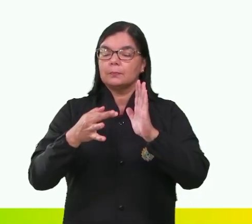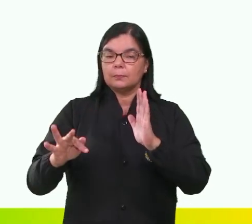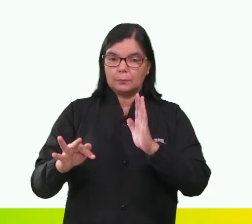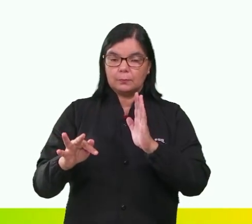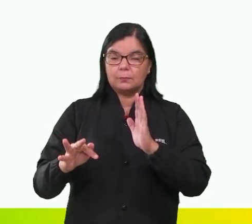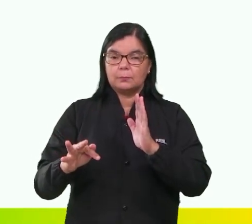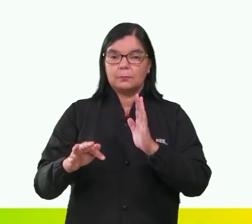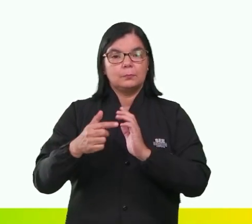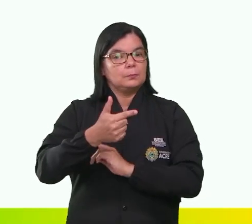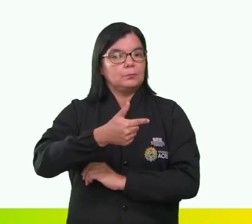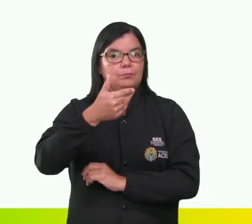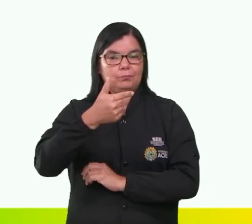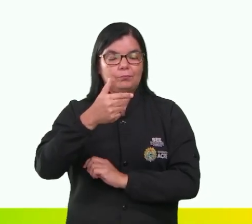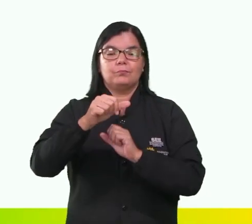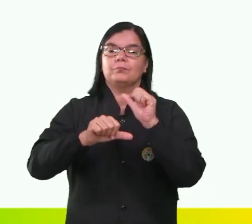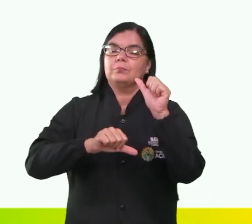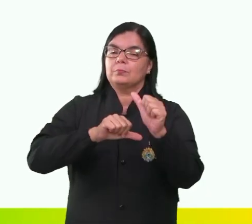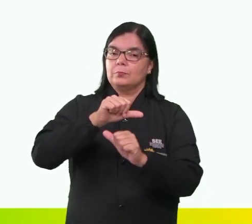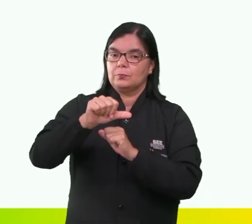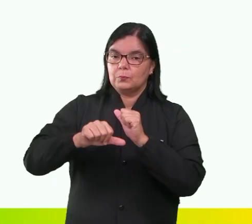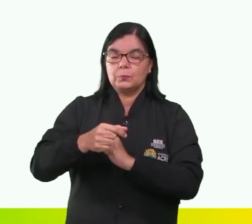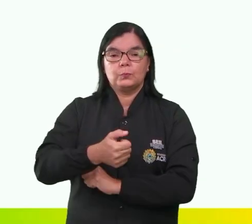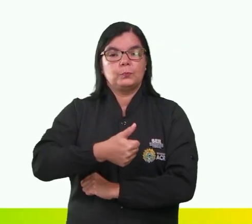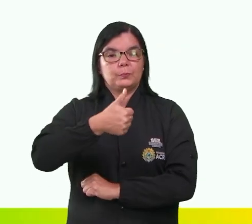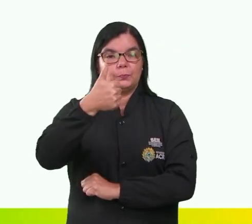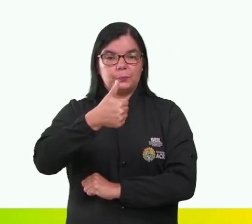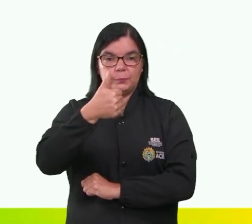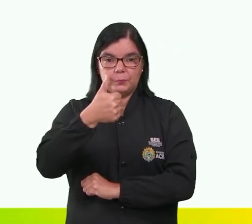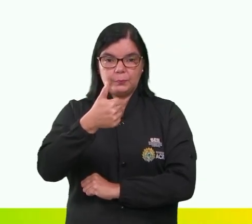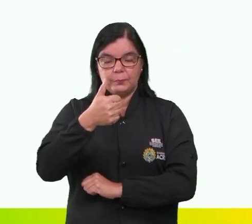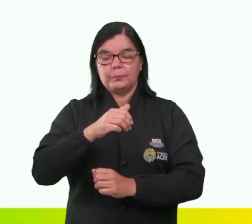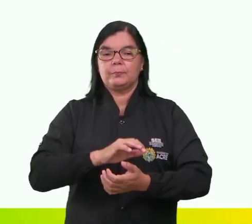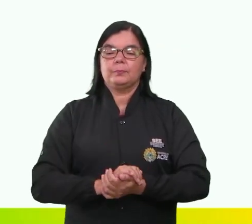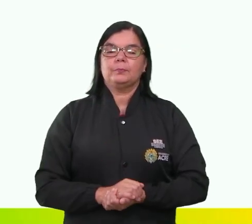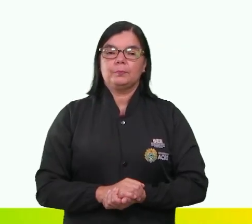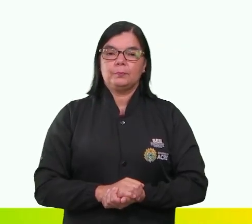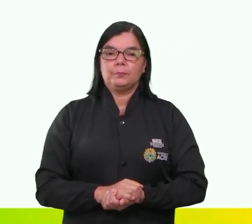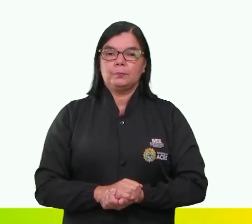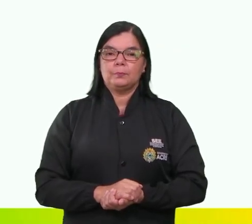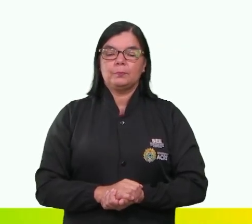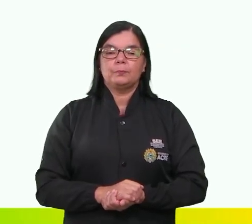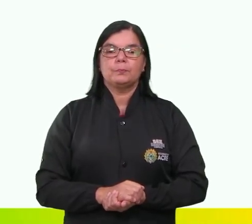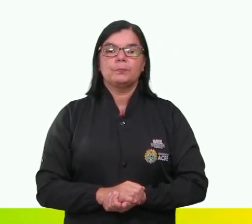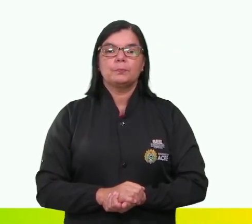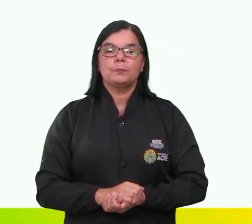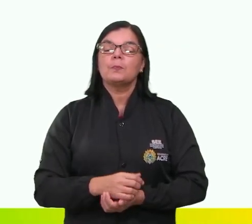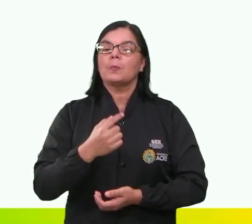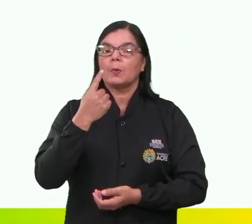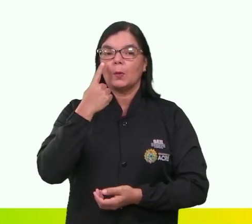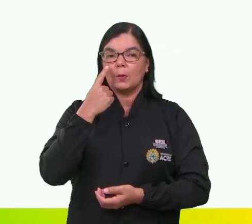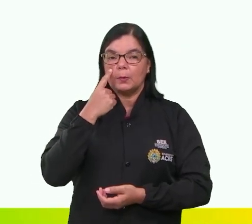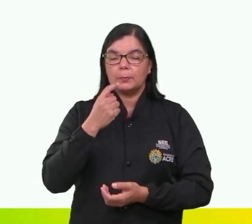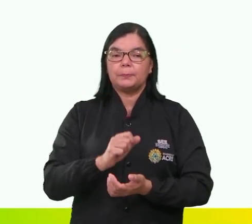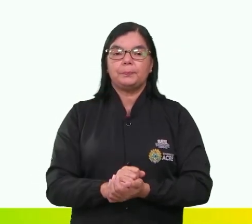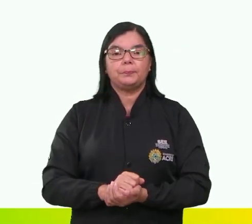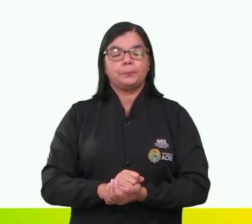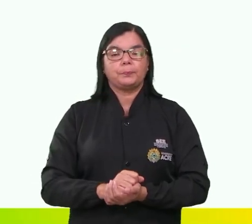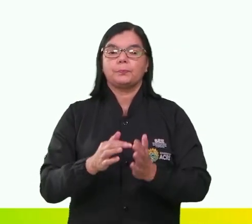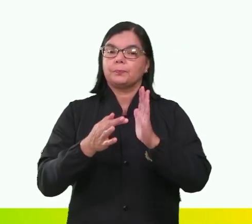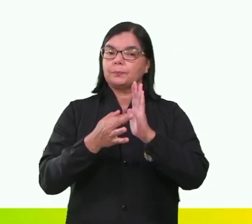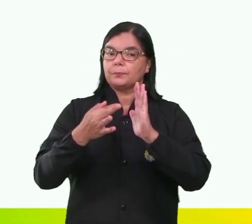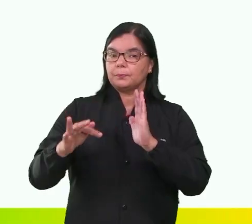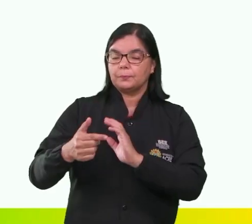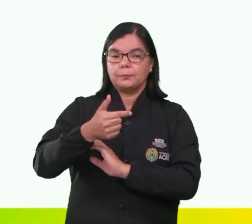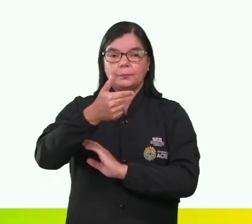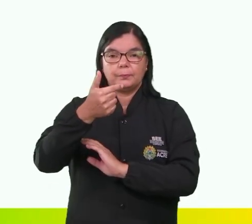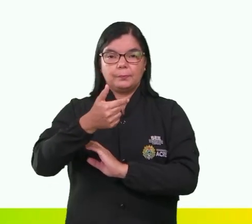ser mais o 2, e sim o 1 que está no bx. Então, função quadrática ou função do